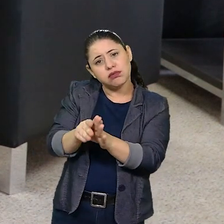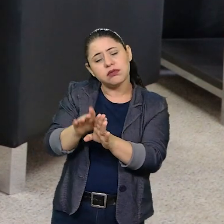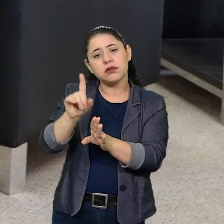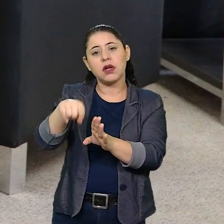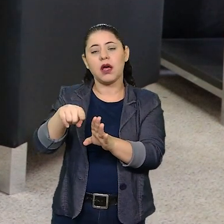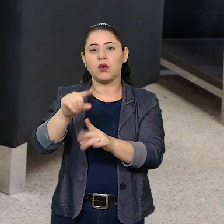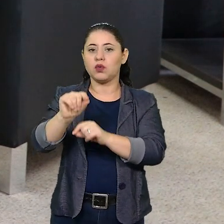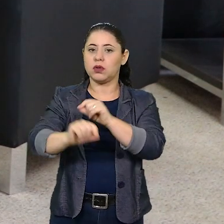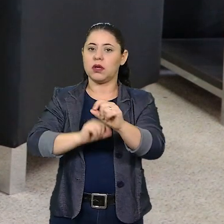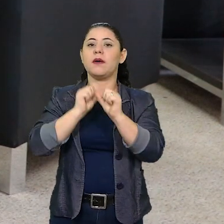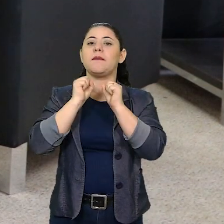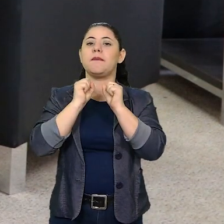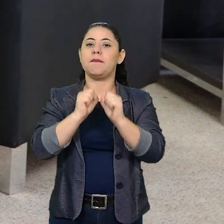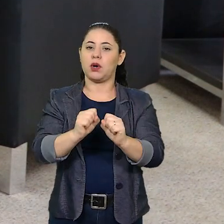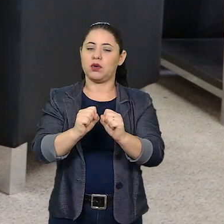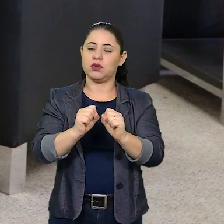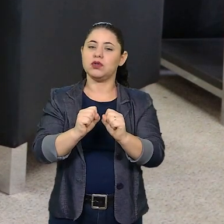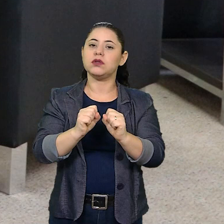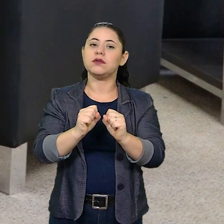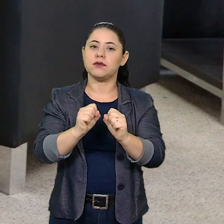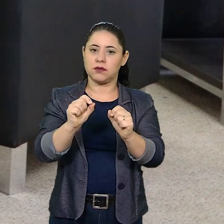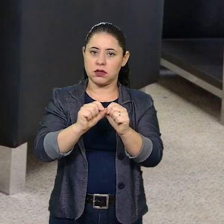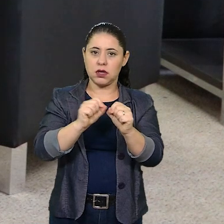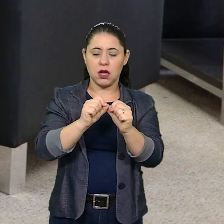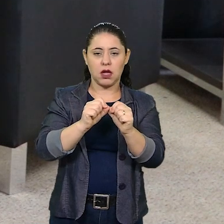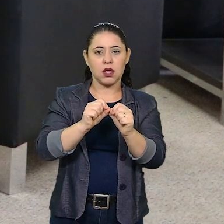a criança do que ela deve